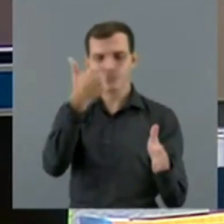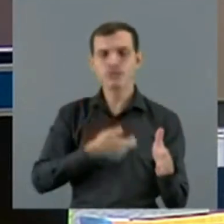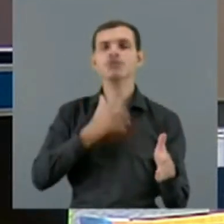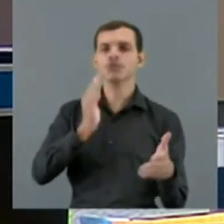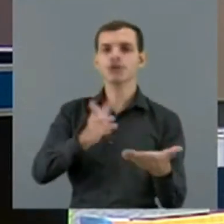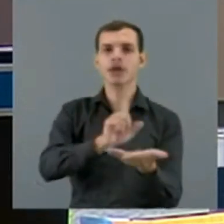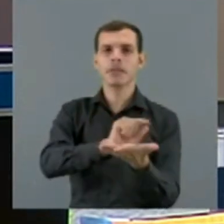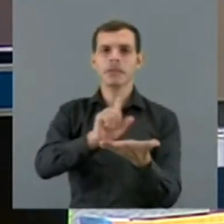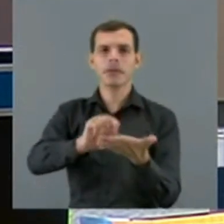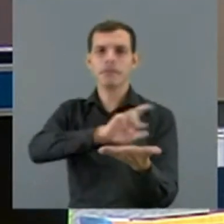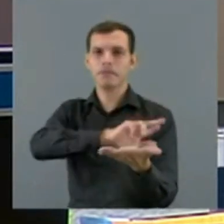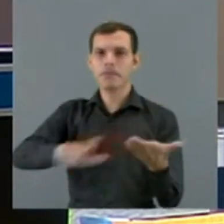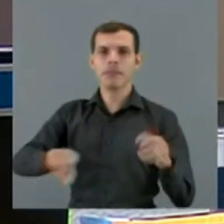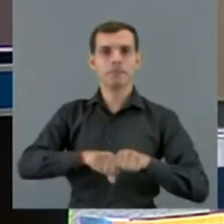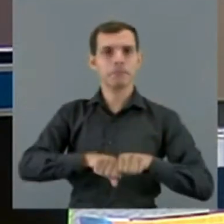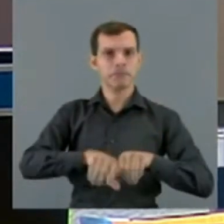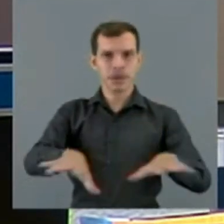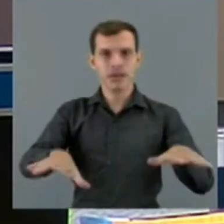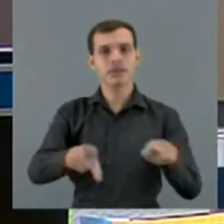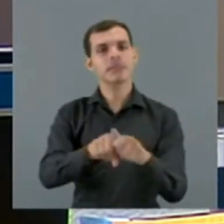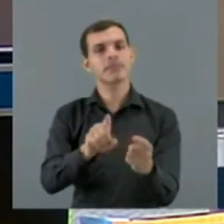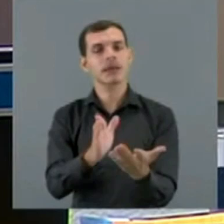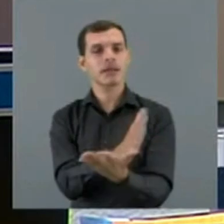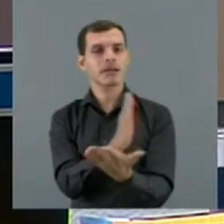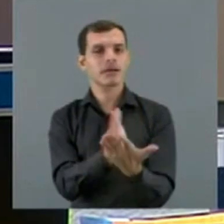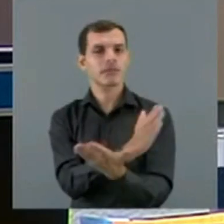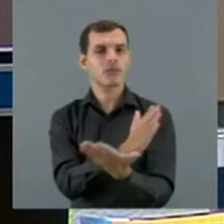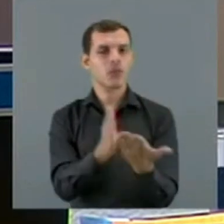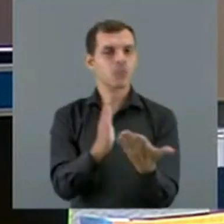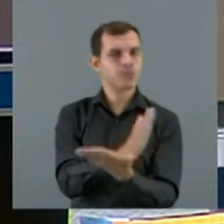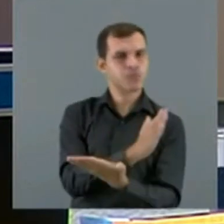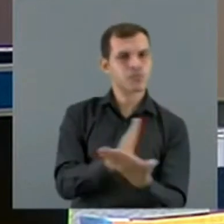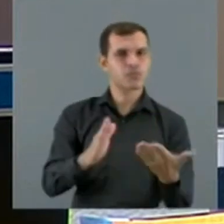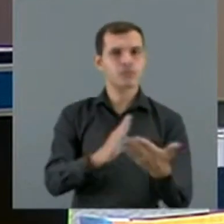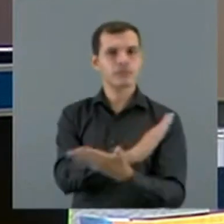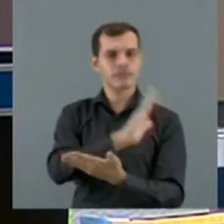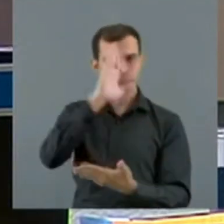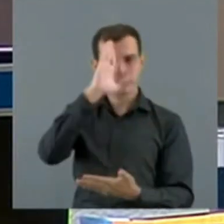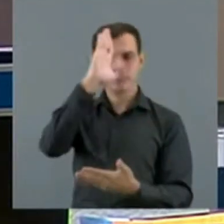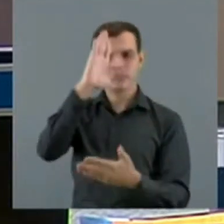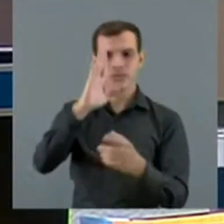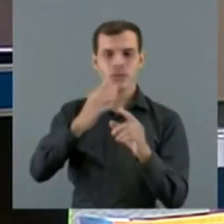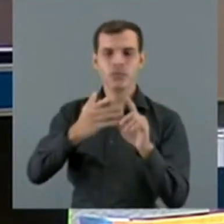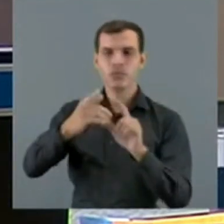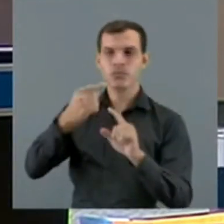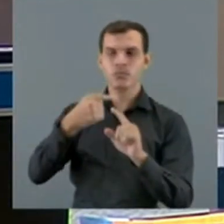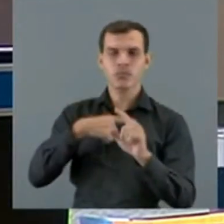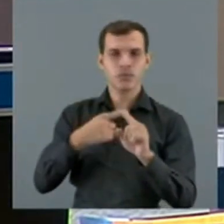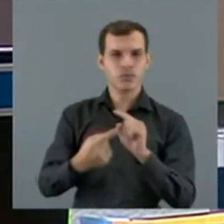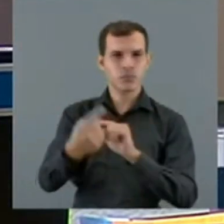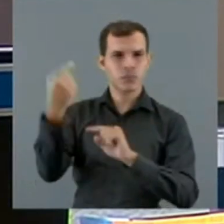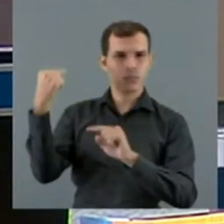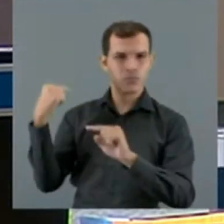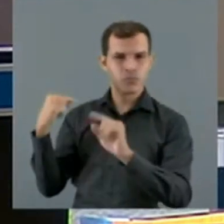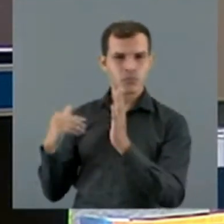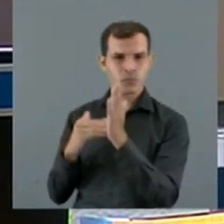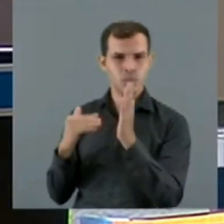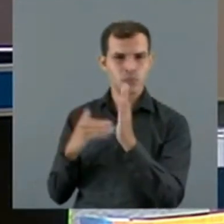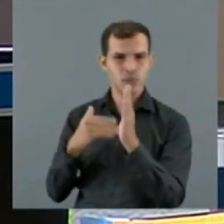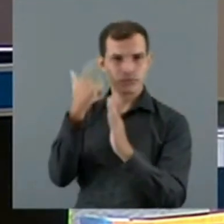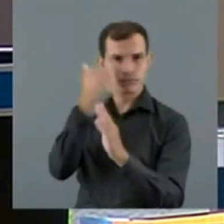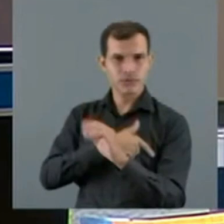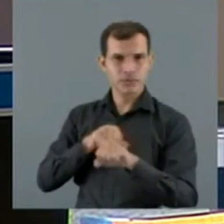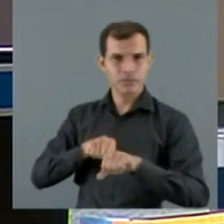artigos científicos e alguns livros com destaque para o meu último lançamento, que foi justamente a